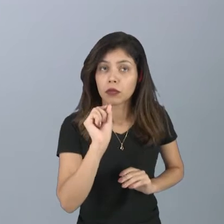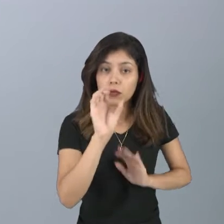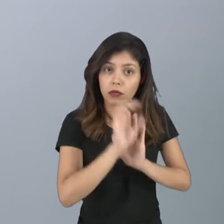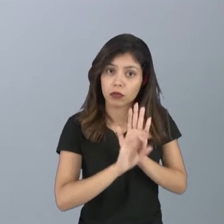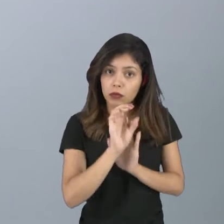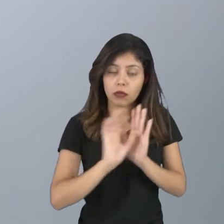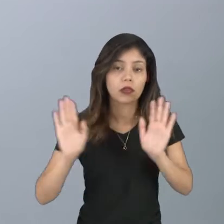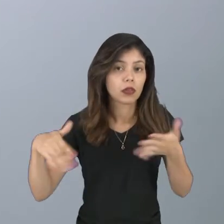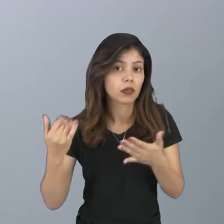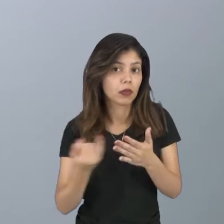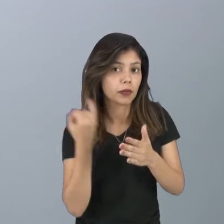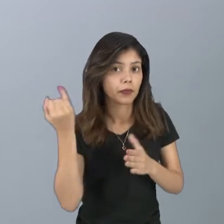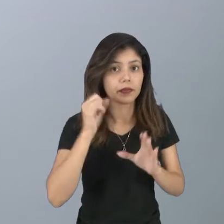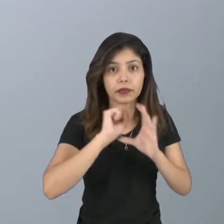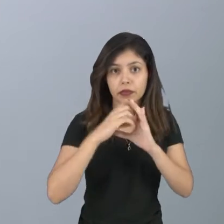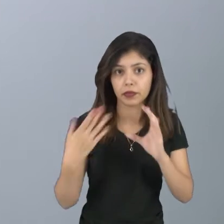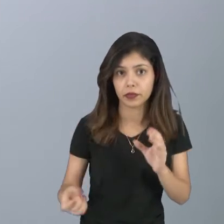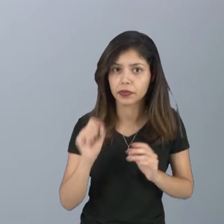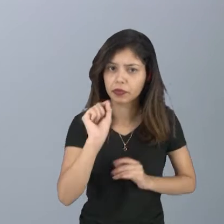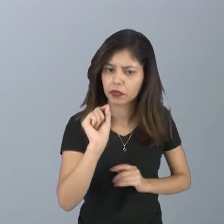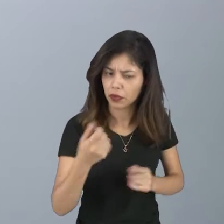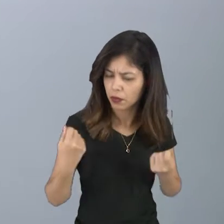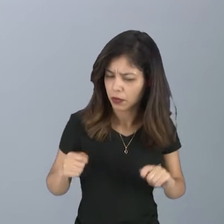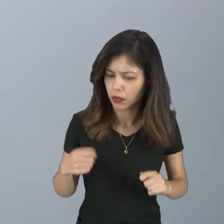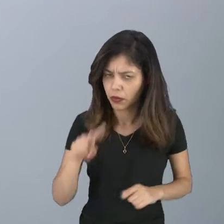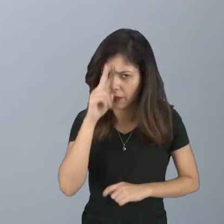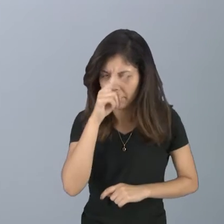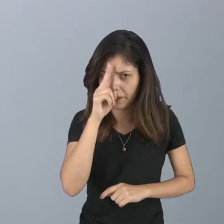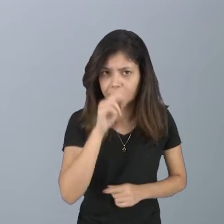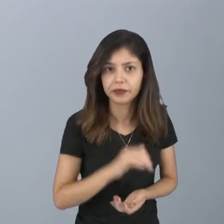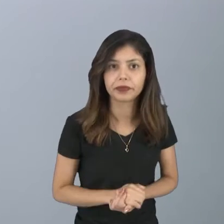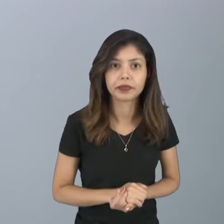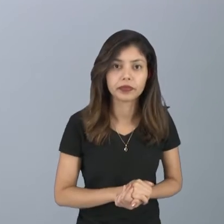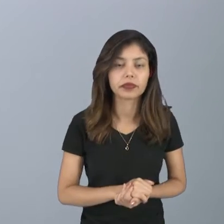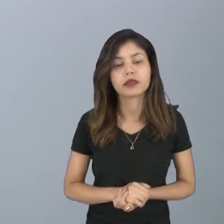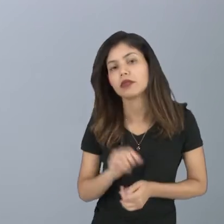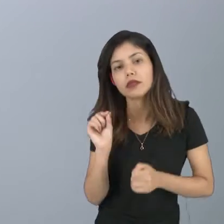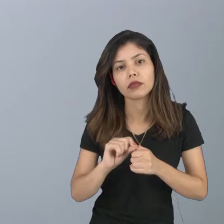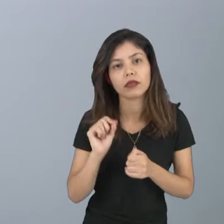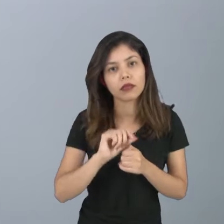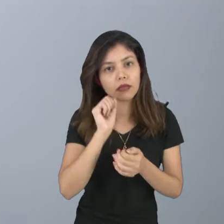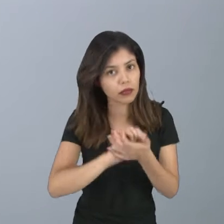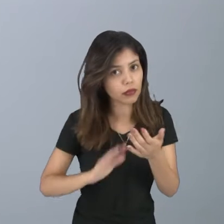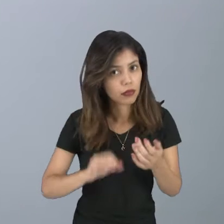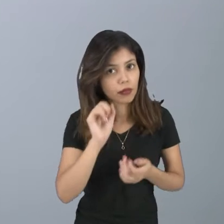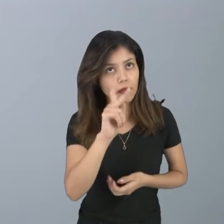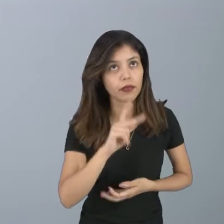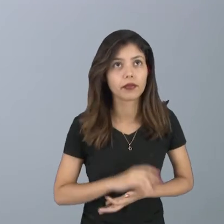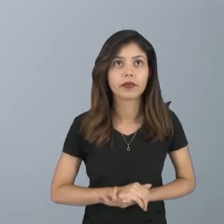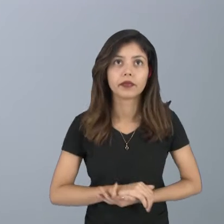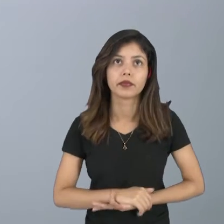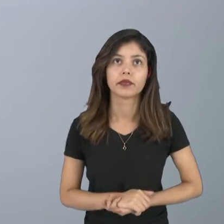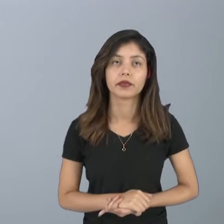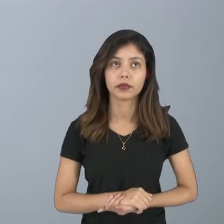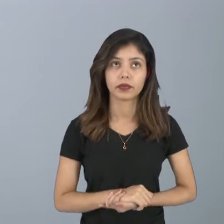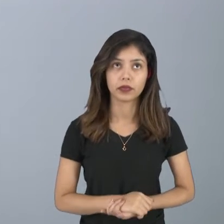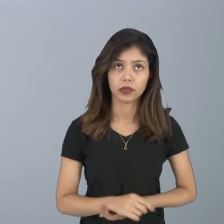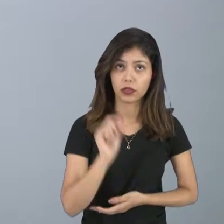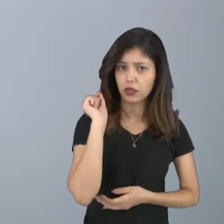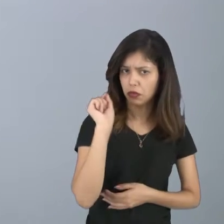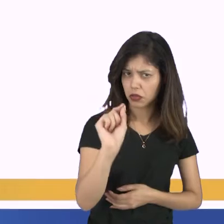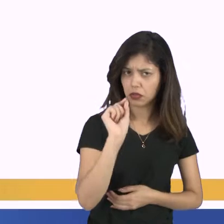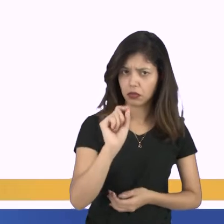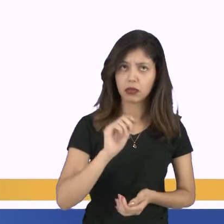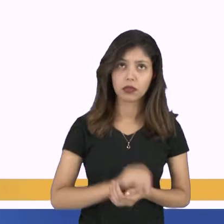quais são as principais características, o que a gente precisa estar lembrando para aplicar nos exercícios, ok? Então, o que